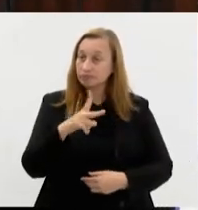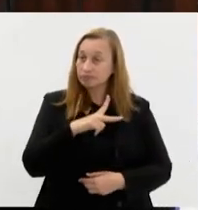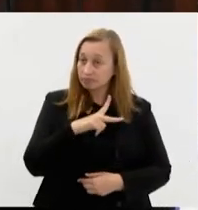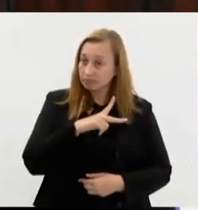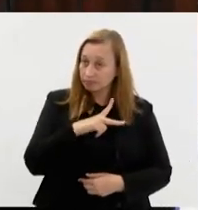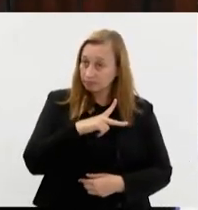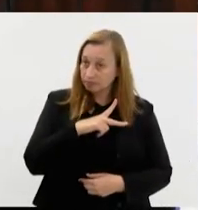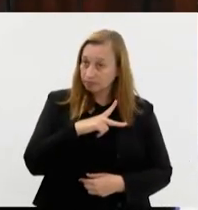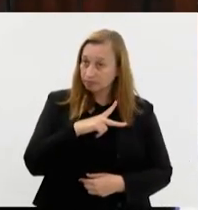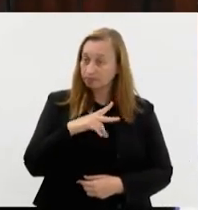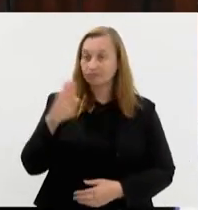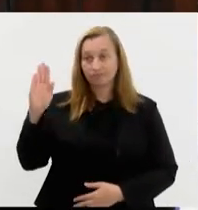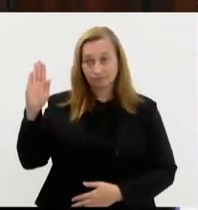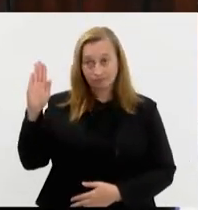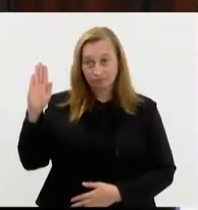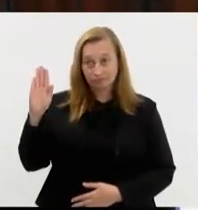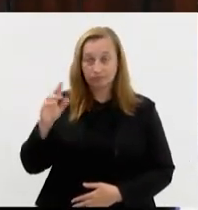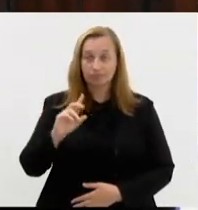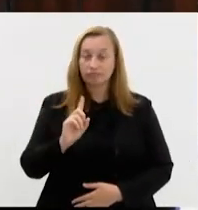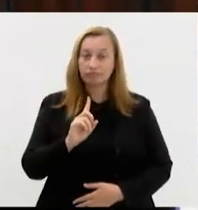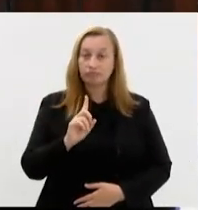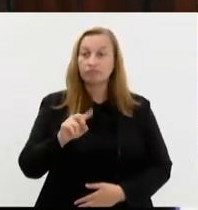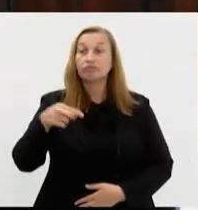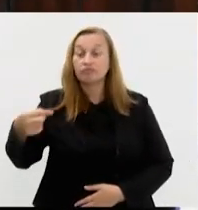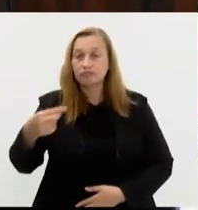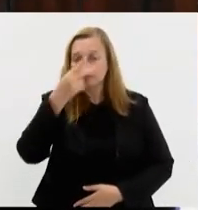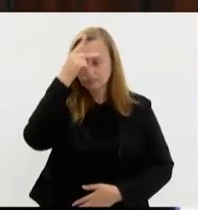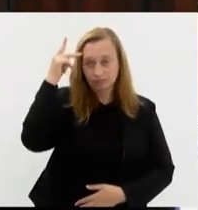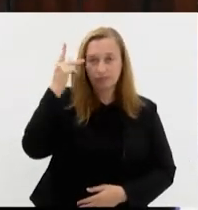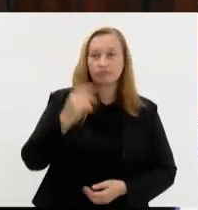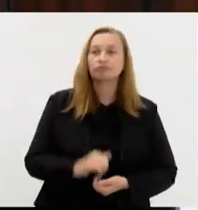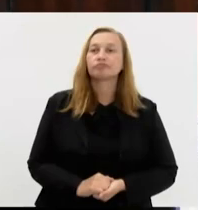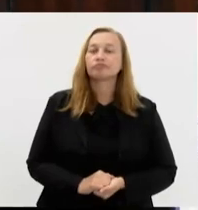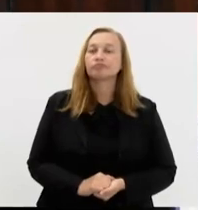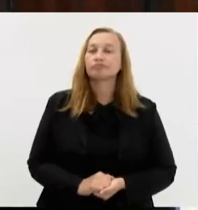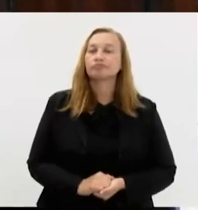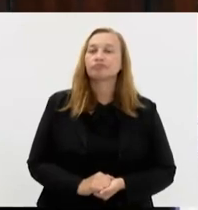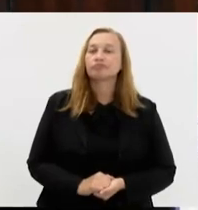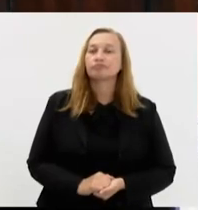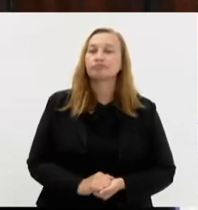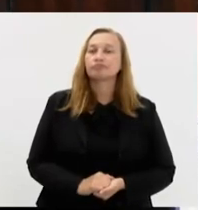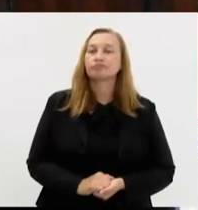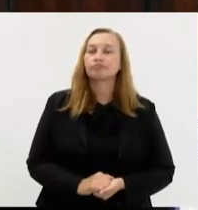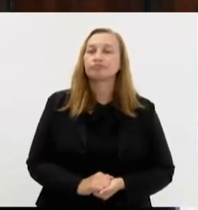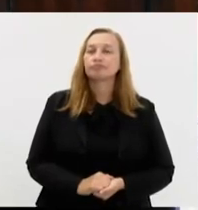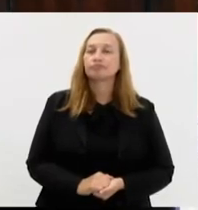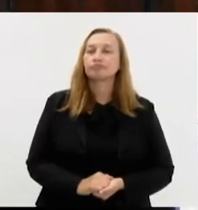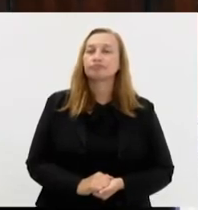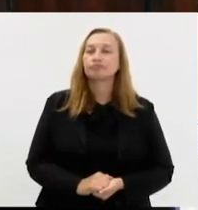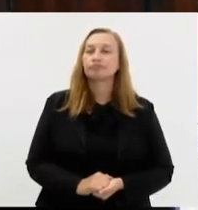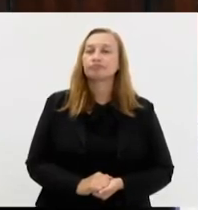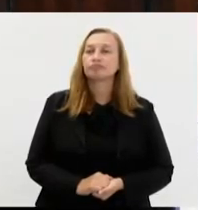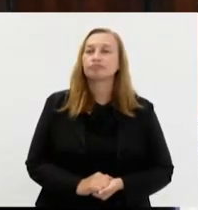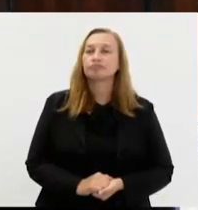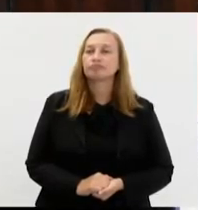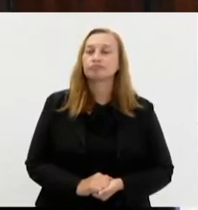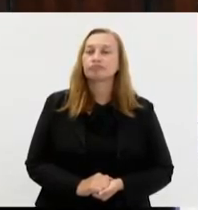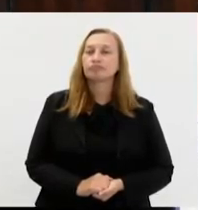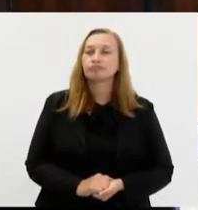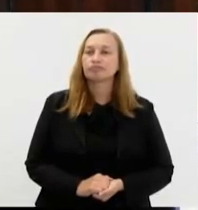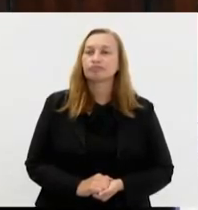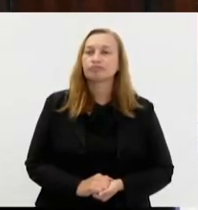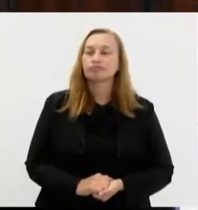campanha não a campanha de terceiros Desde que não tenham caráter de